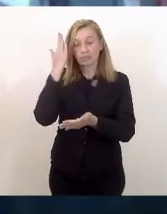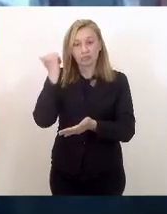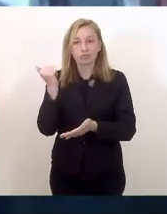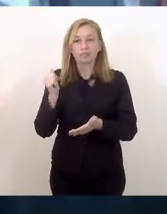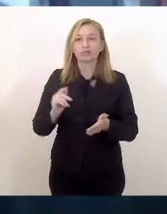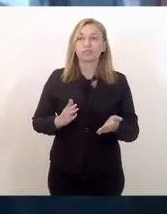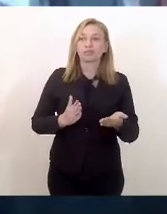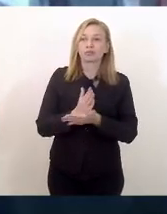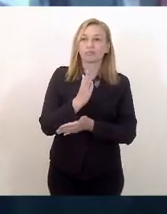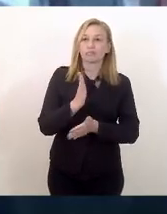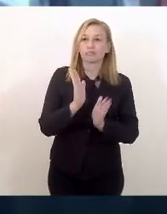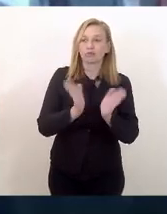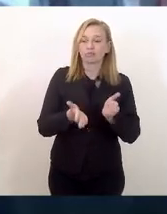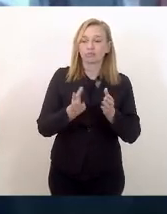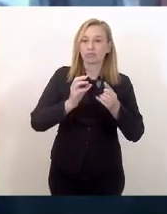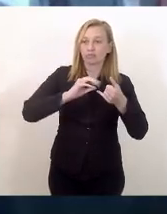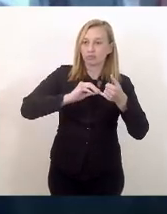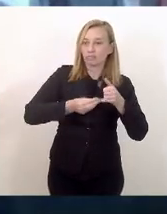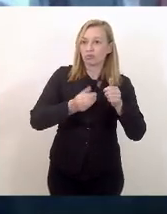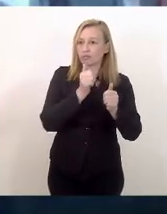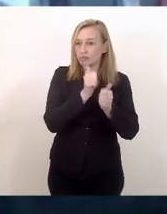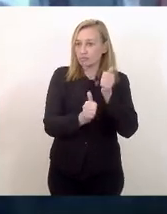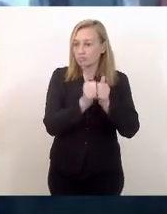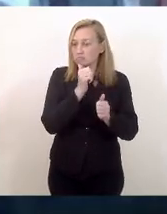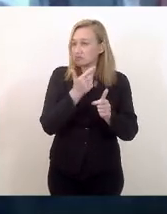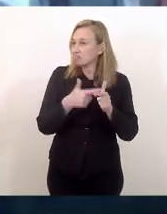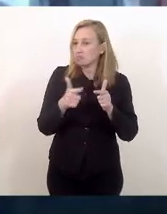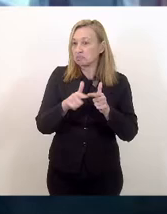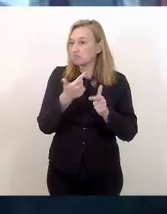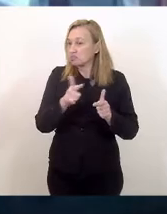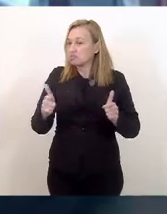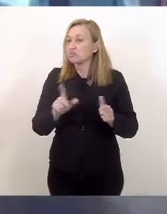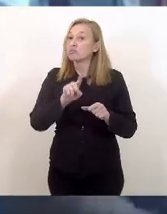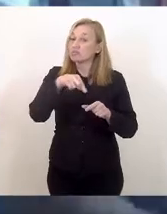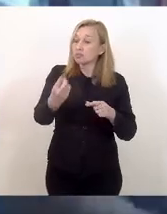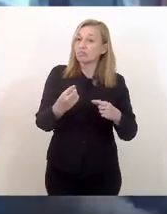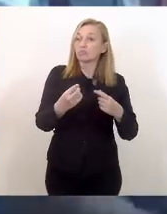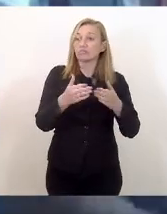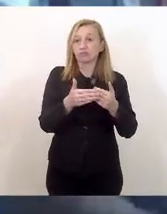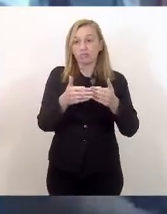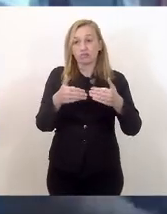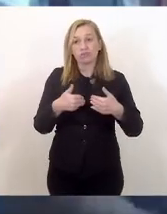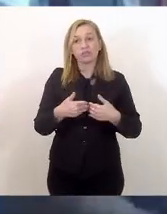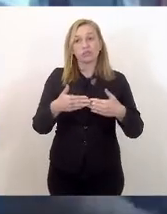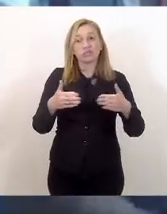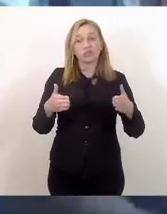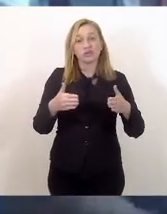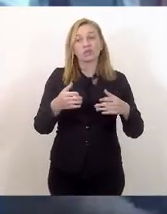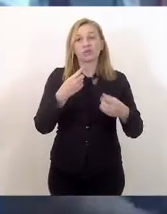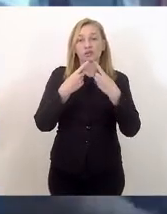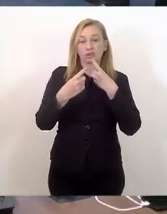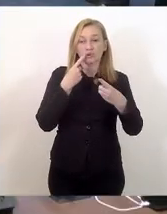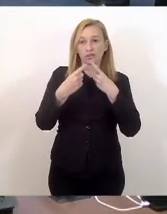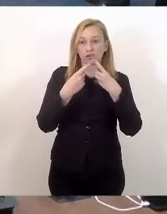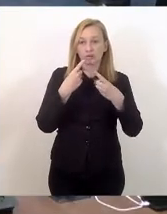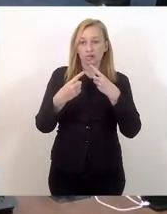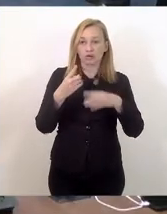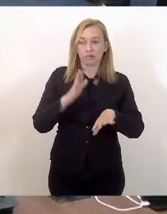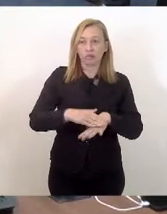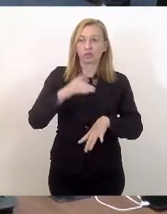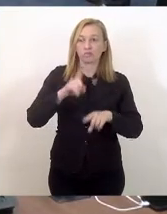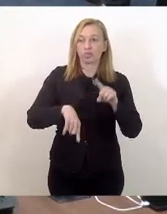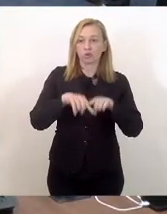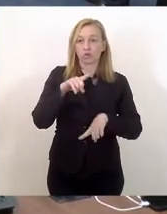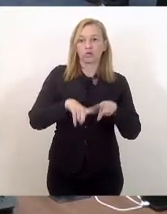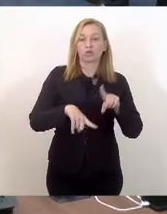para o arroz e feijão. Mas não tem problema. A gente abre a discussão de desonerar mais a cesta básica, né?